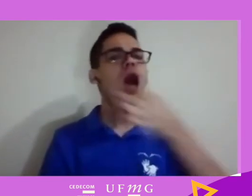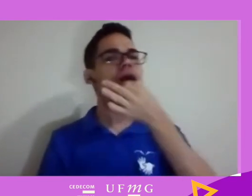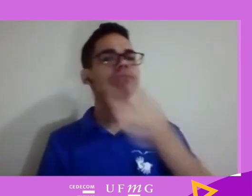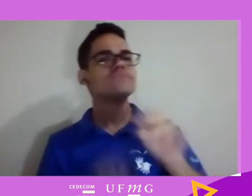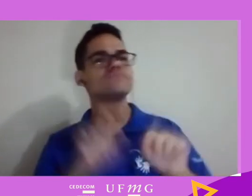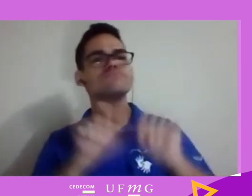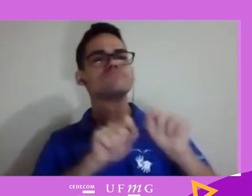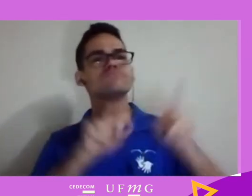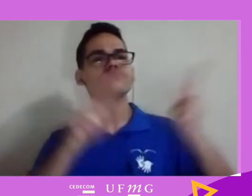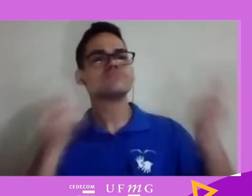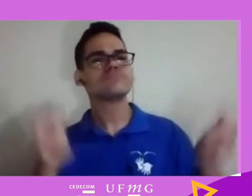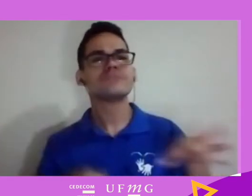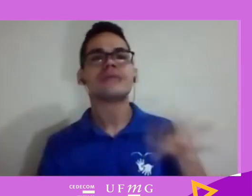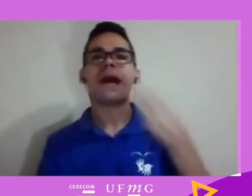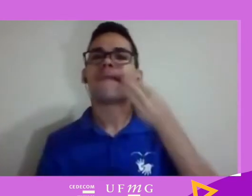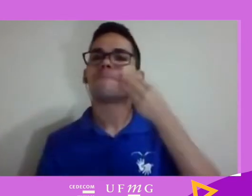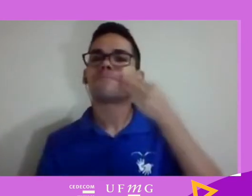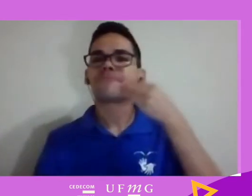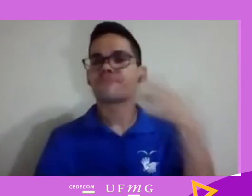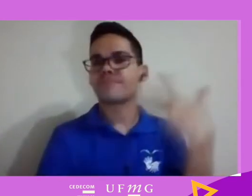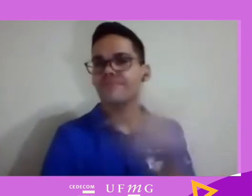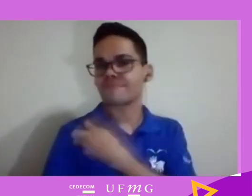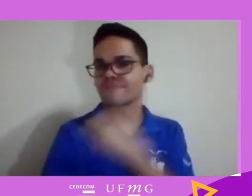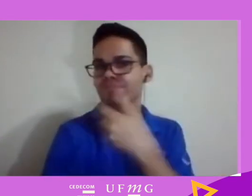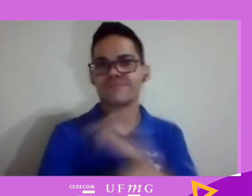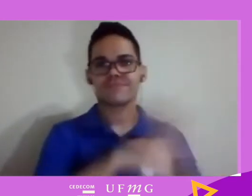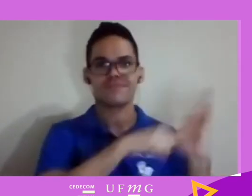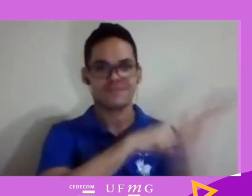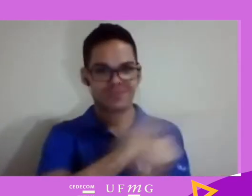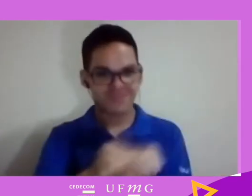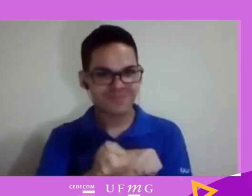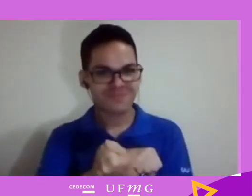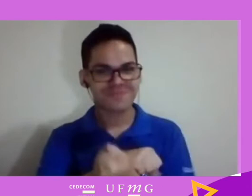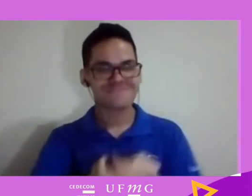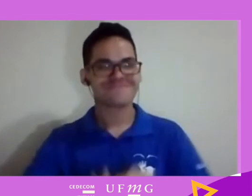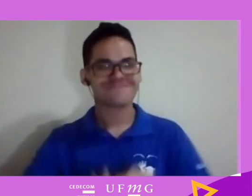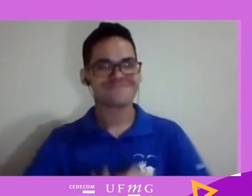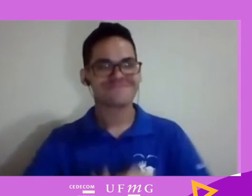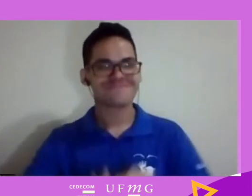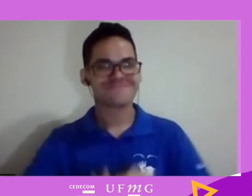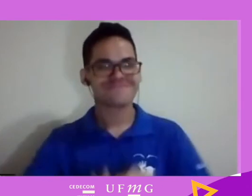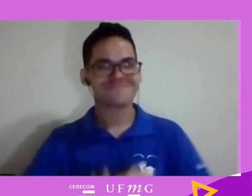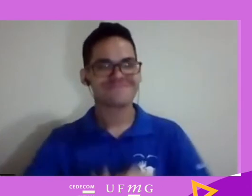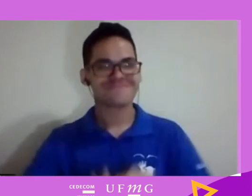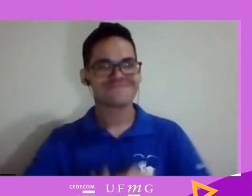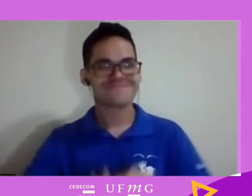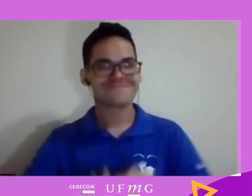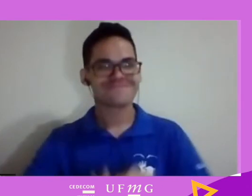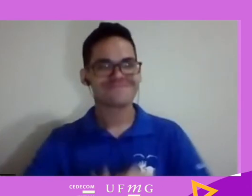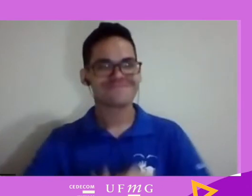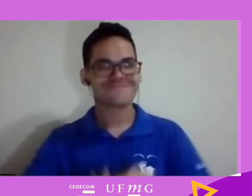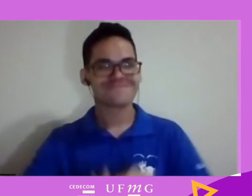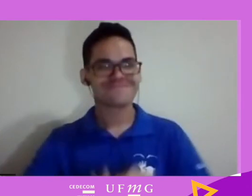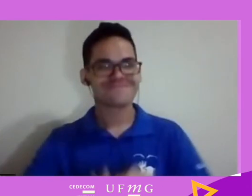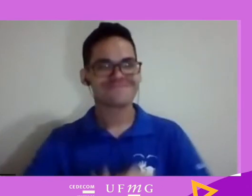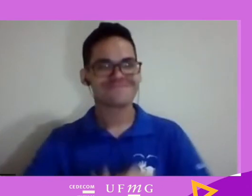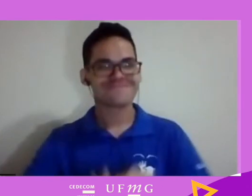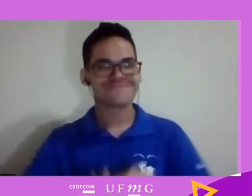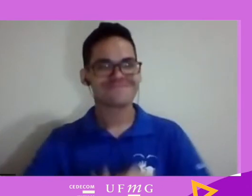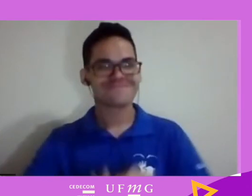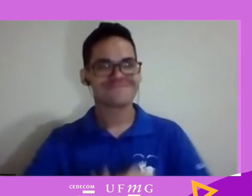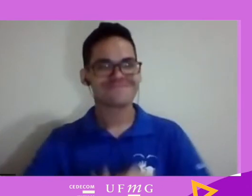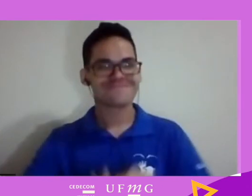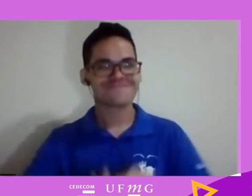testagem em massa da Covid-19, nesse contexto de pandemia. A gente pula da comunicação para a estatística, né, professor? É